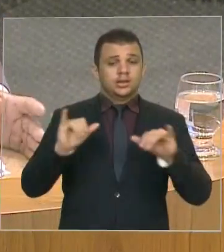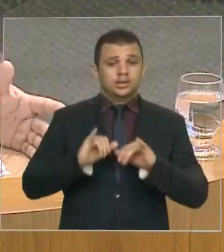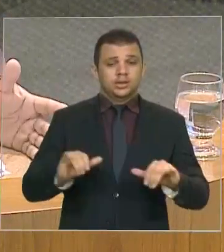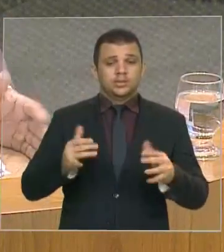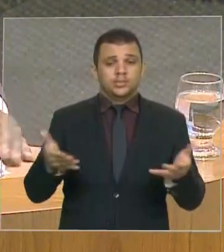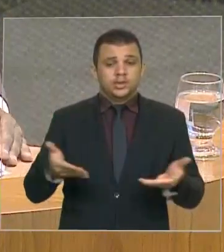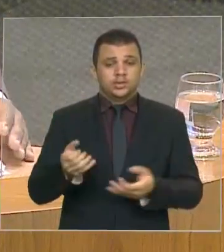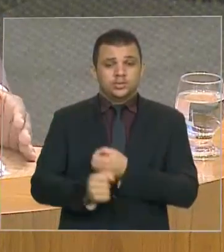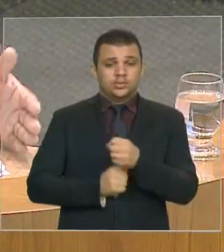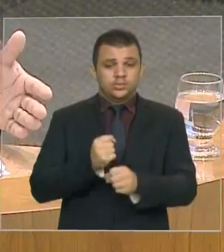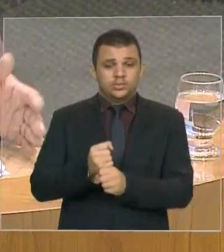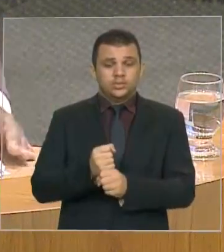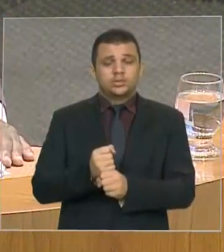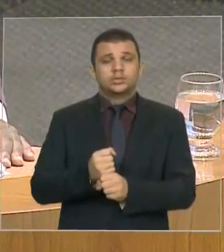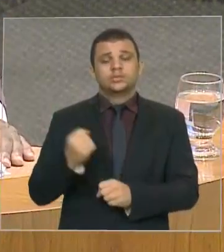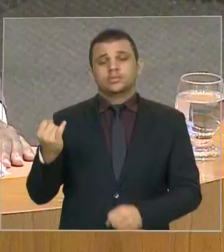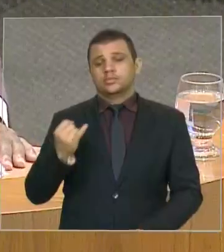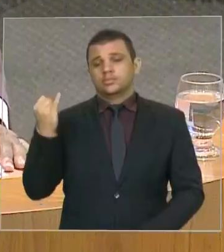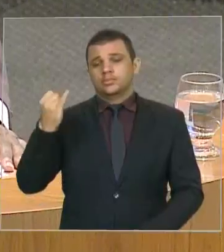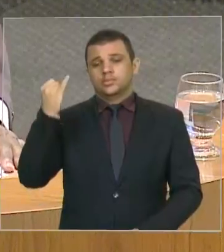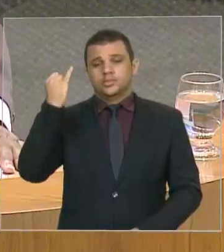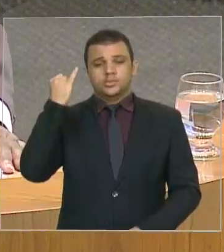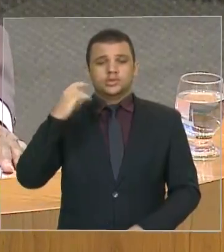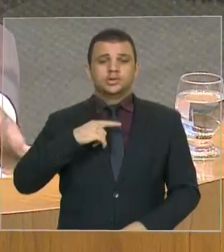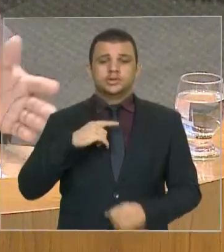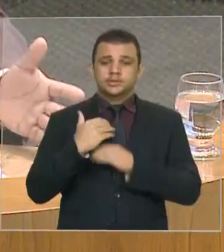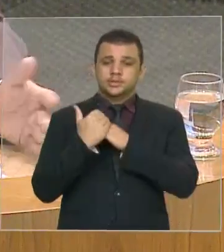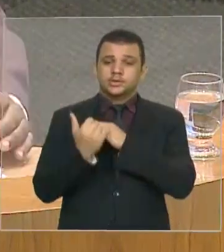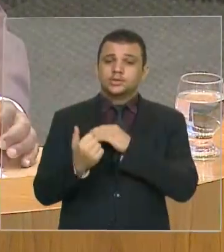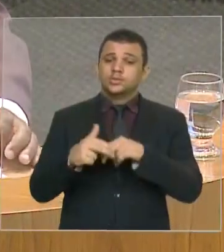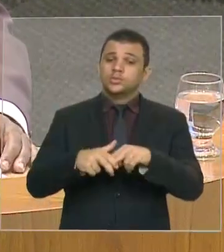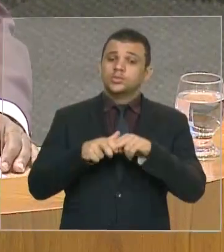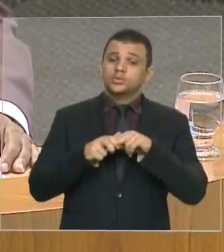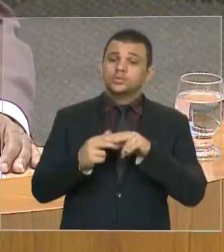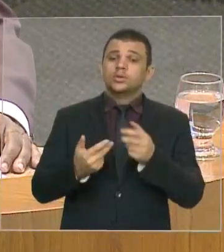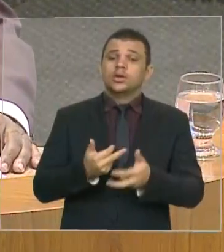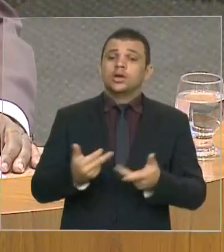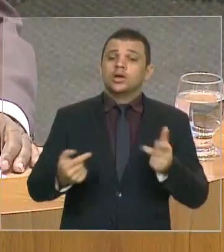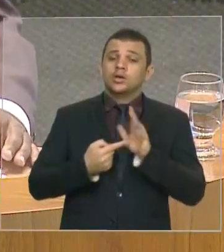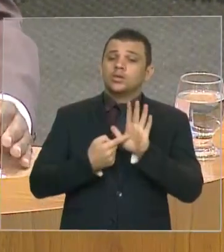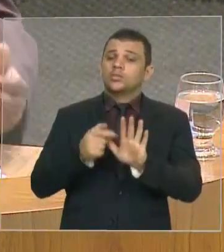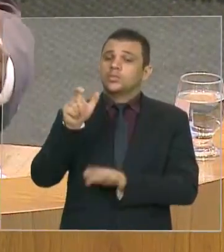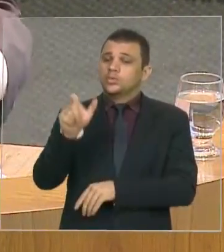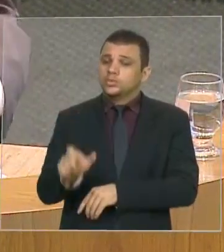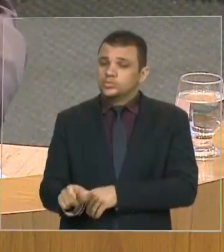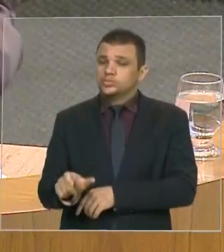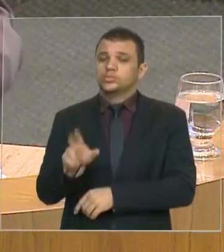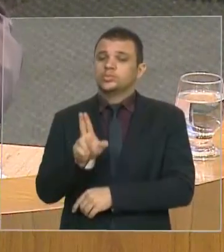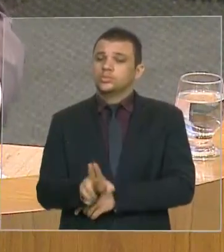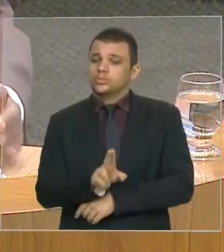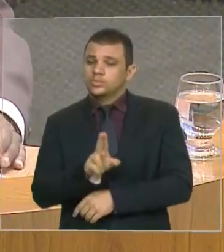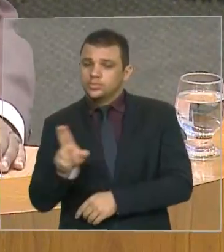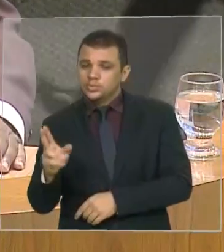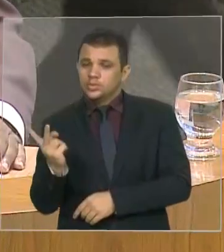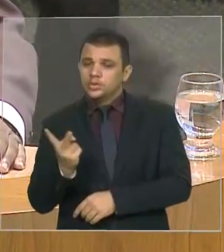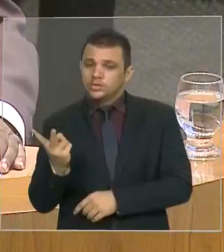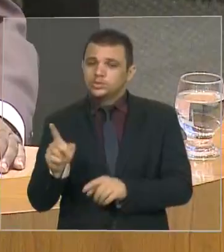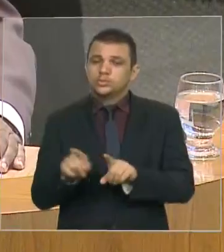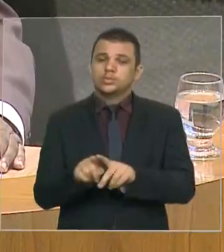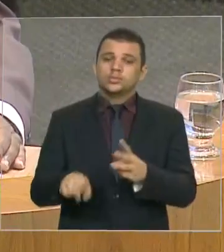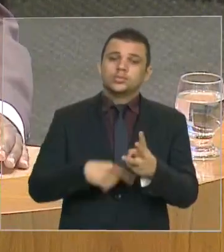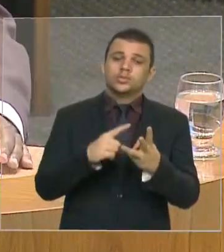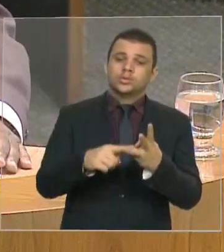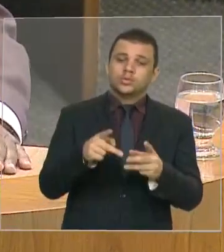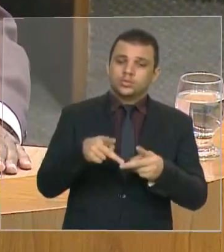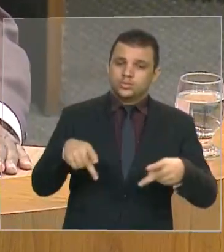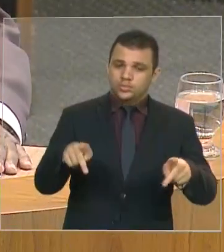trazidos por Dom Belisário, Padre Crisantônio, e pelo promotor, de que nós precisamos